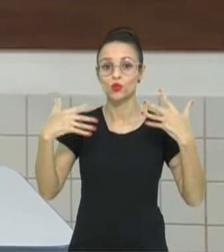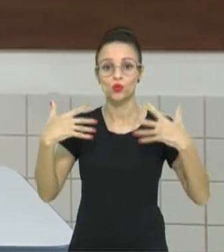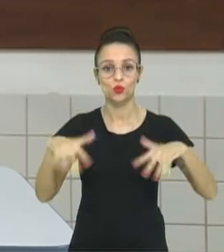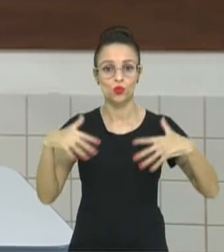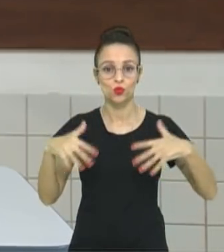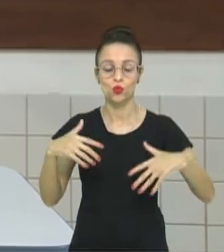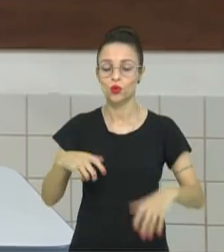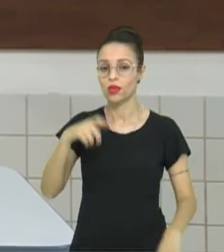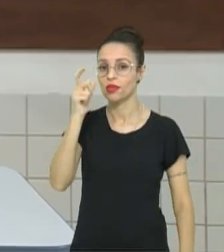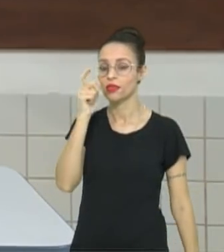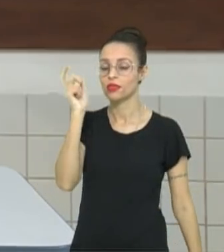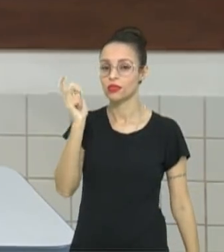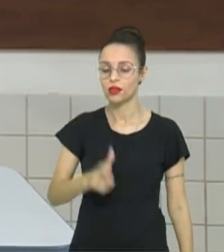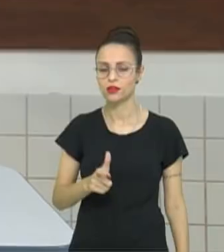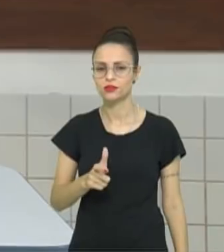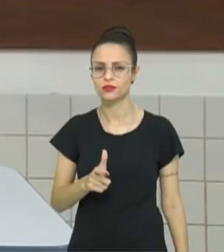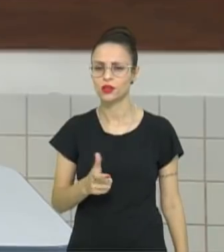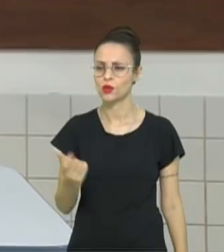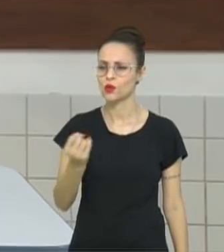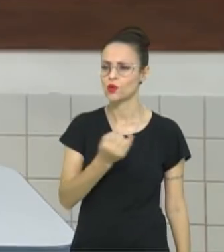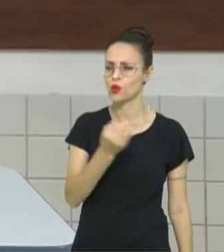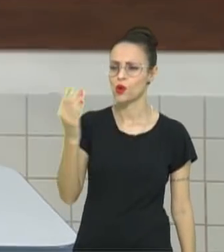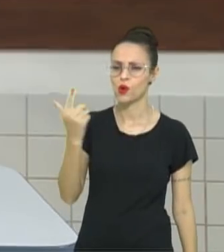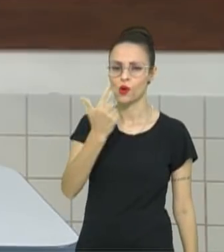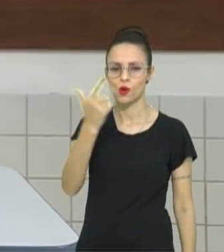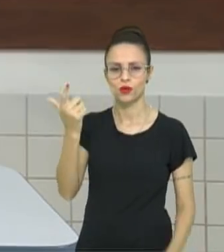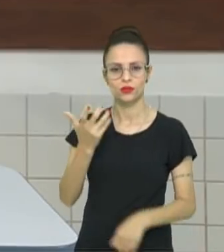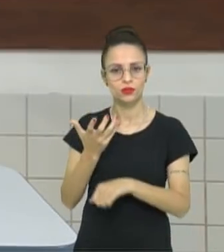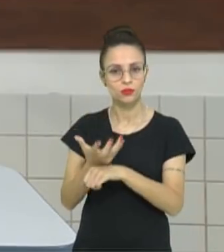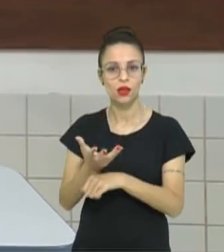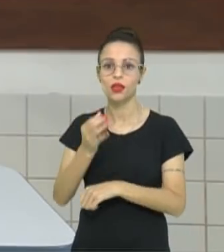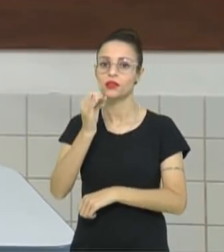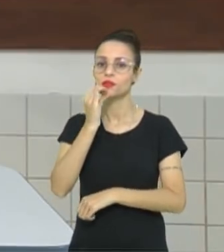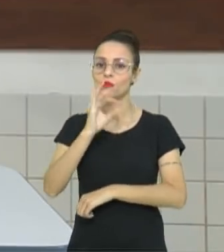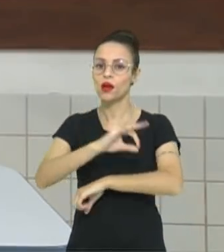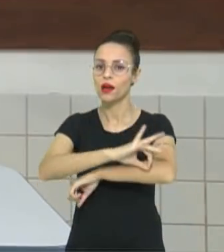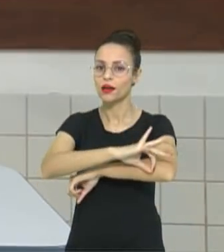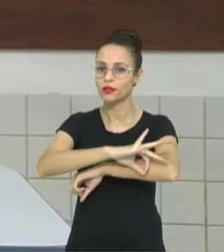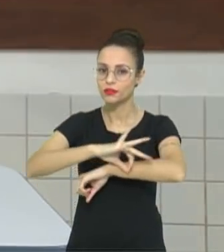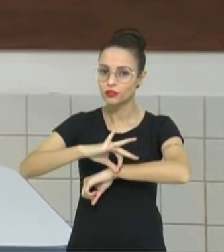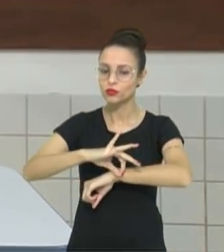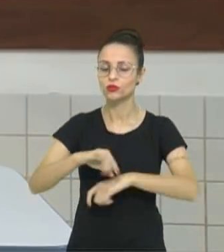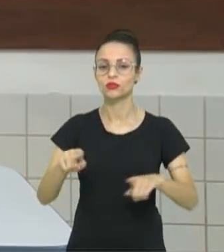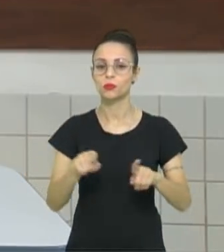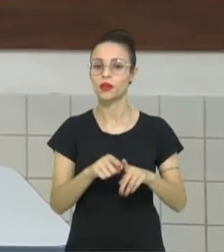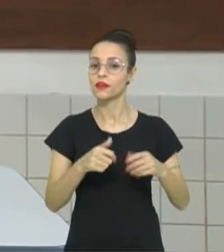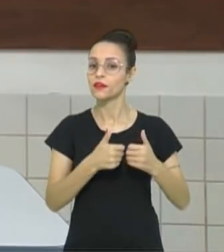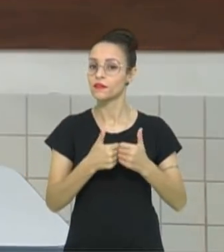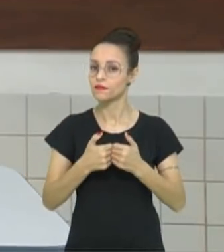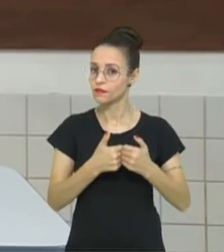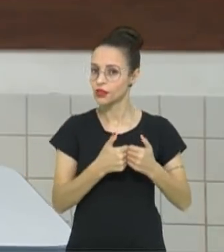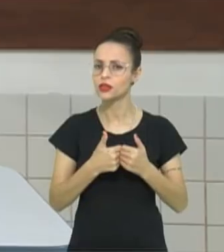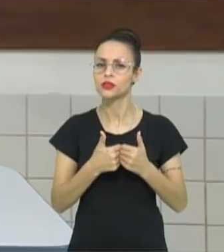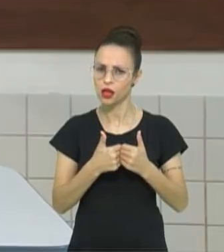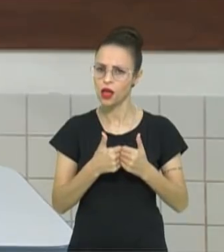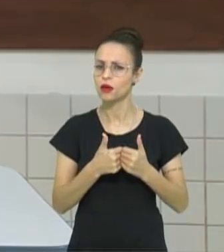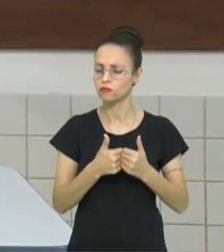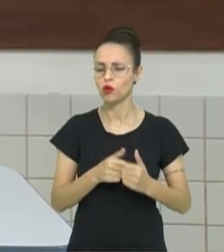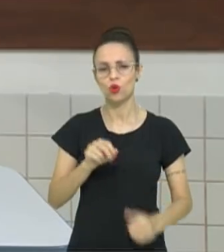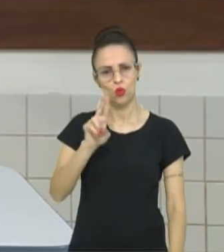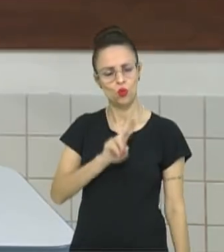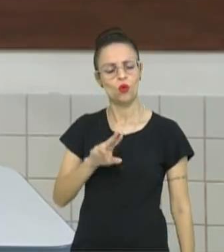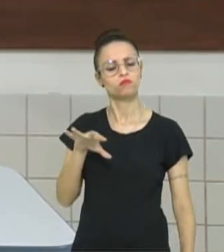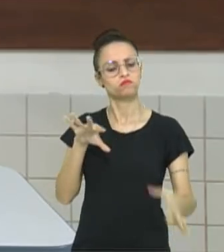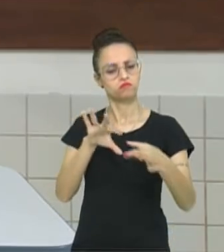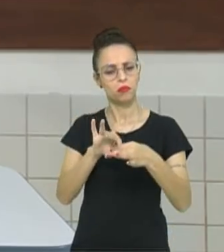interessante que tantas outras matérias também, né? Como a arquitetura, como a física, utiliza também,